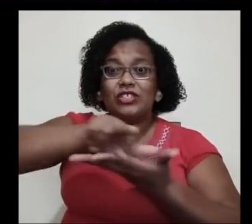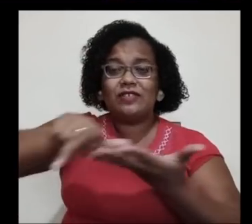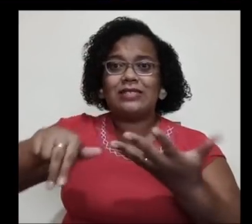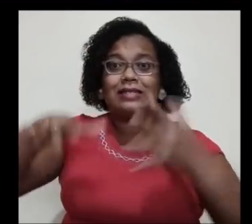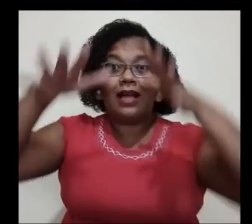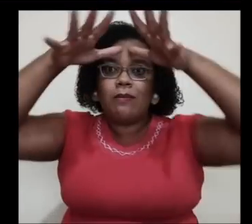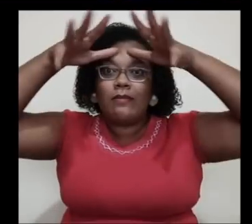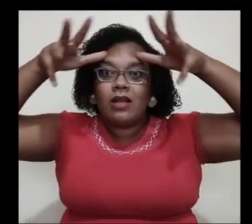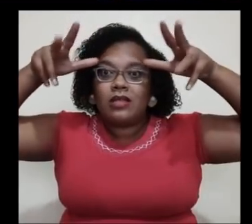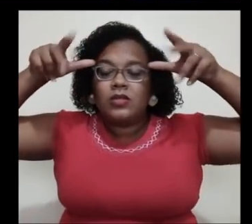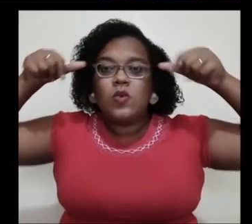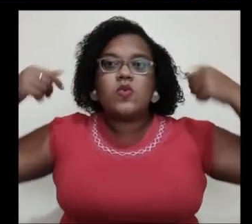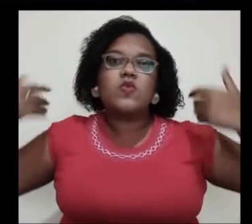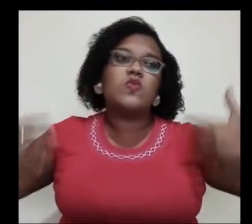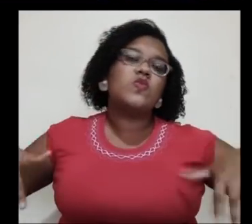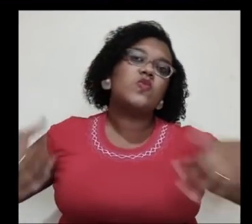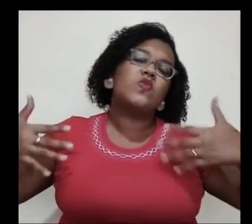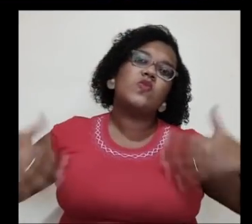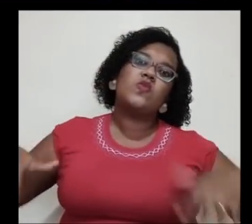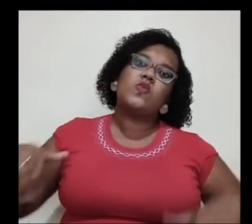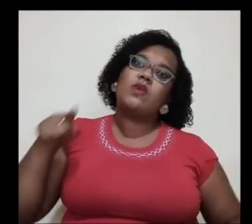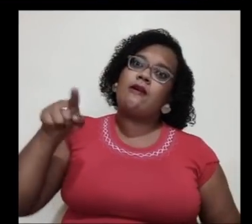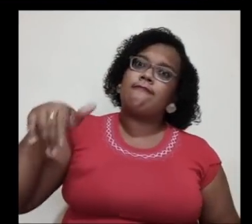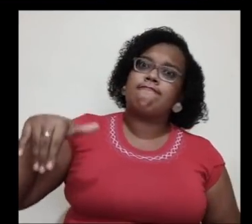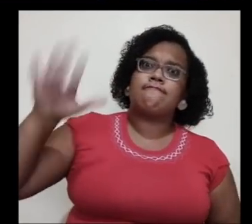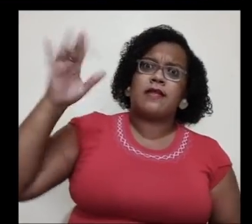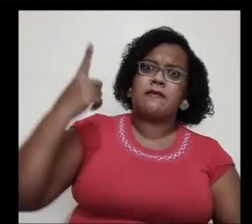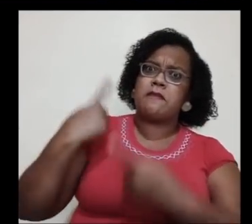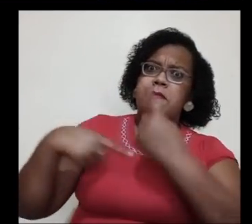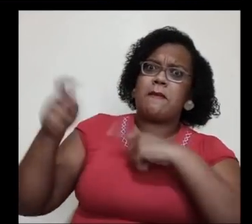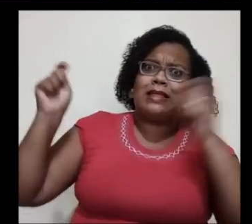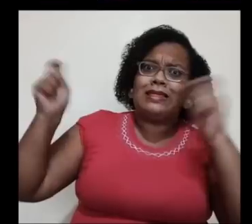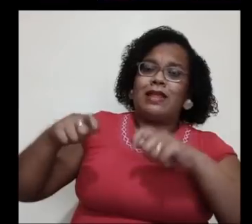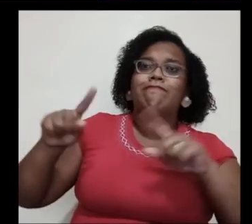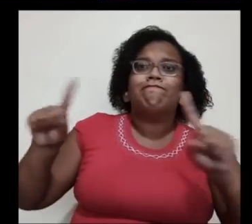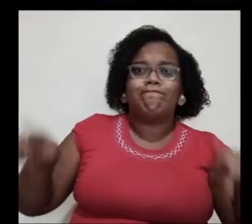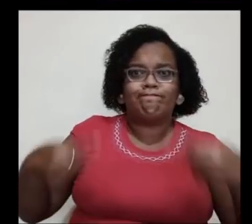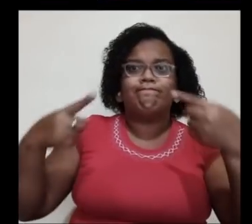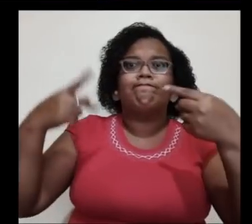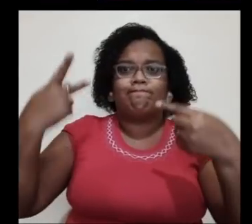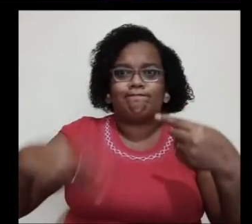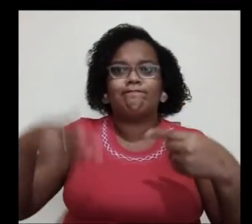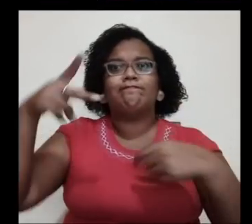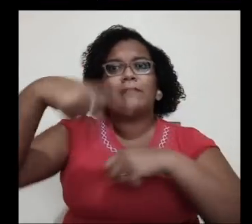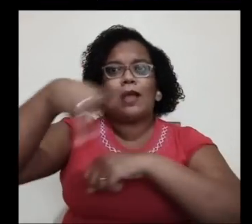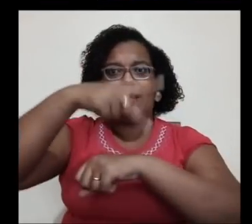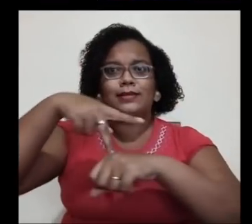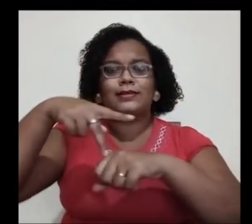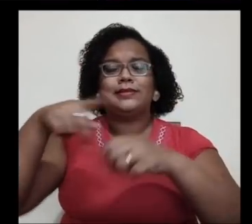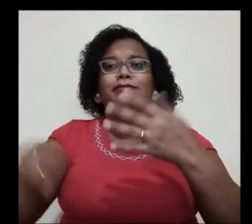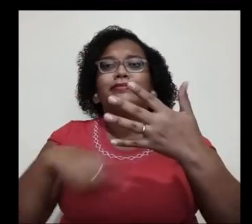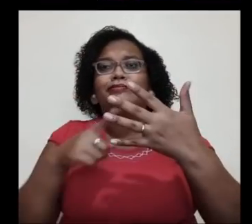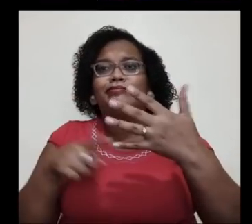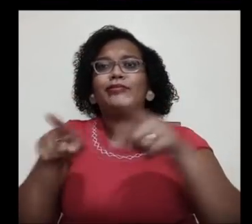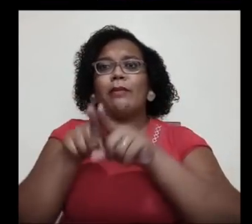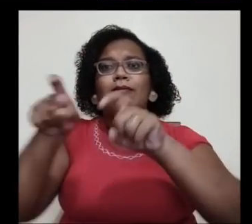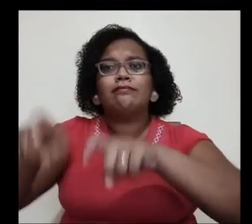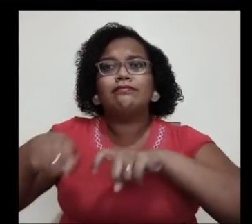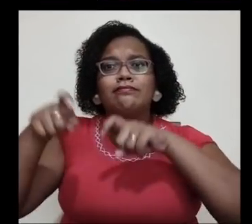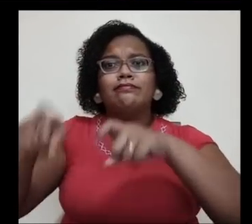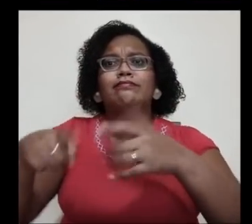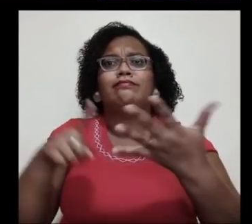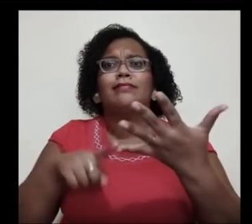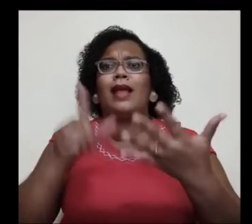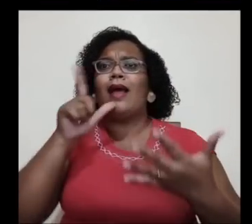que é tem uma enorme potencialidade, é um grande desafio para o país, a agricultura sustentável, as riquezas do mar,